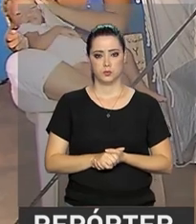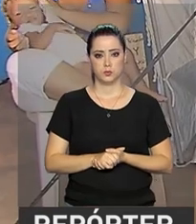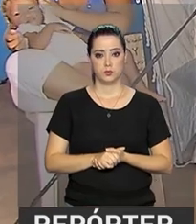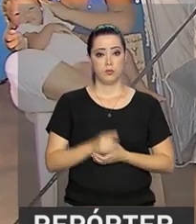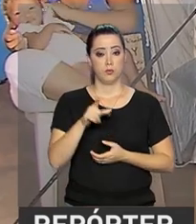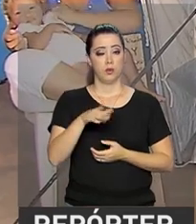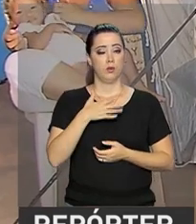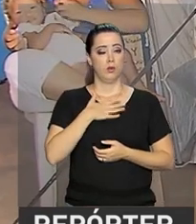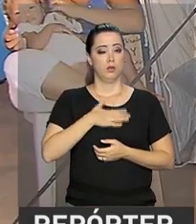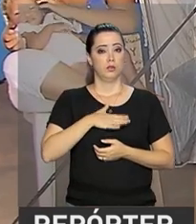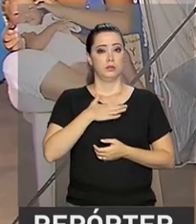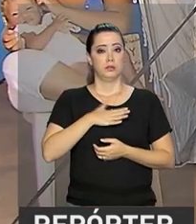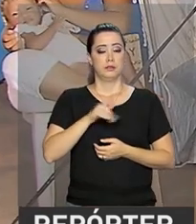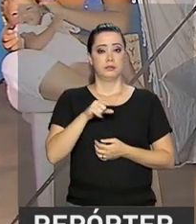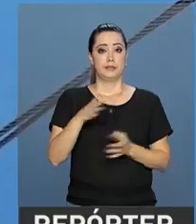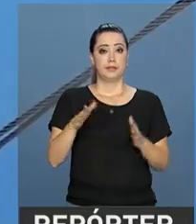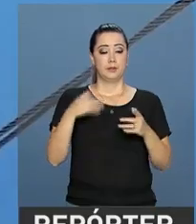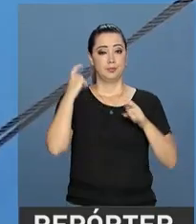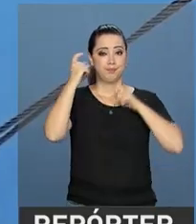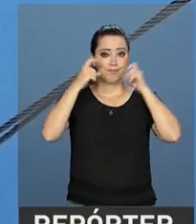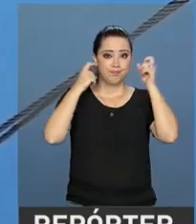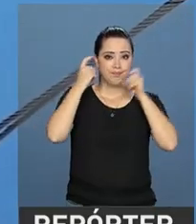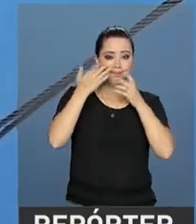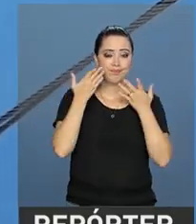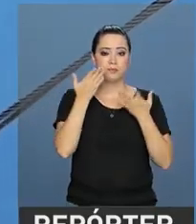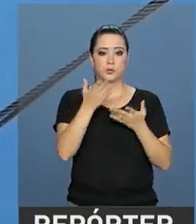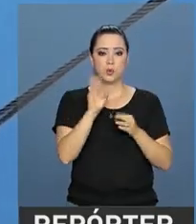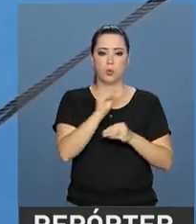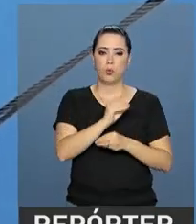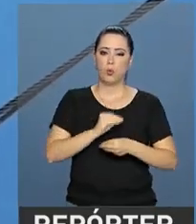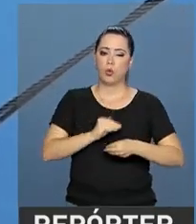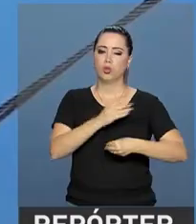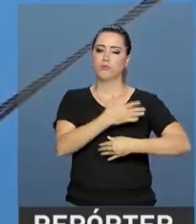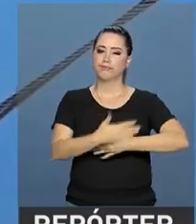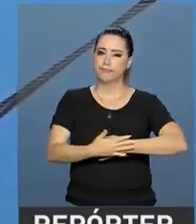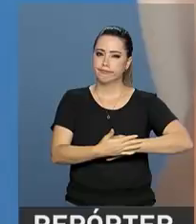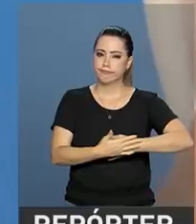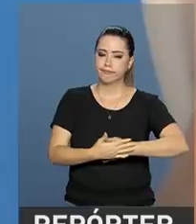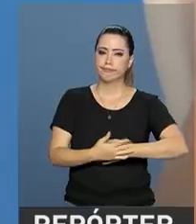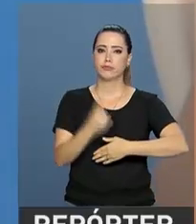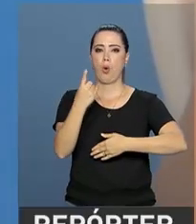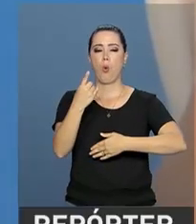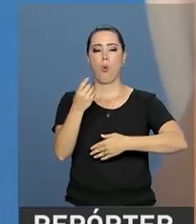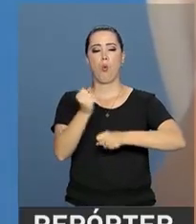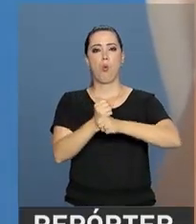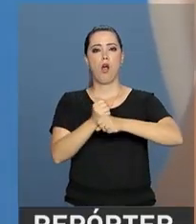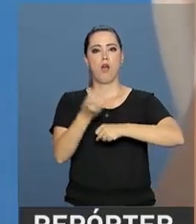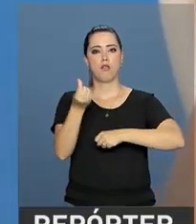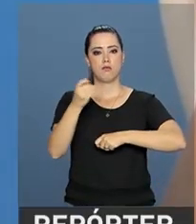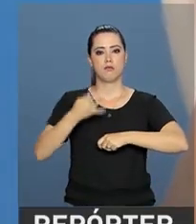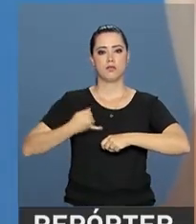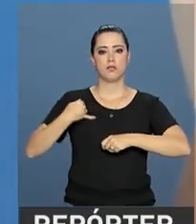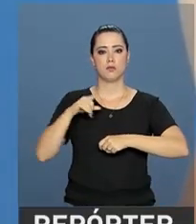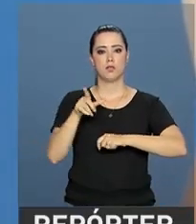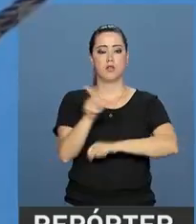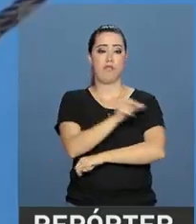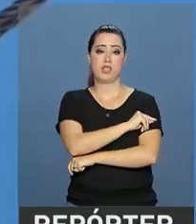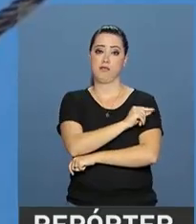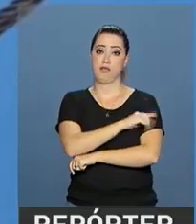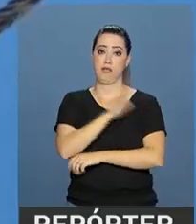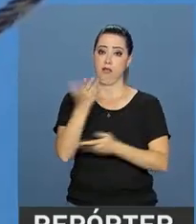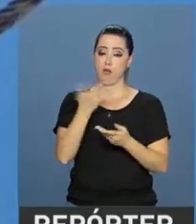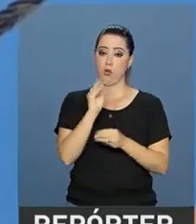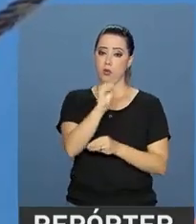Entre o alívio e a preocupação, esta mãe cuida da filha de 1 ano e 6 meses. A menina foi vacinada recentemente,